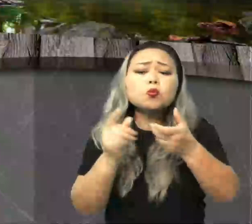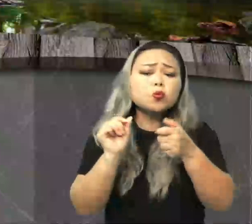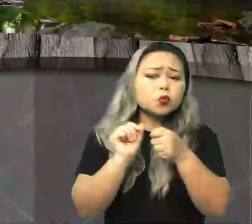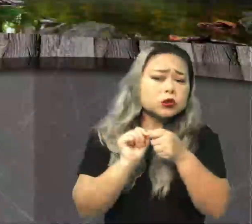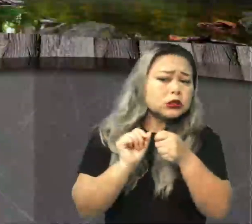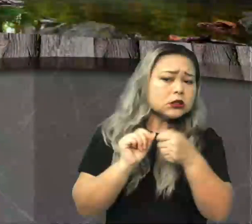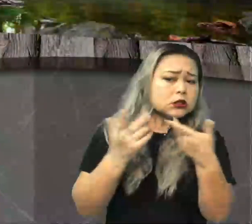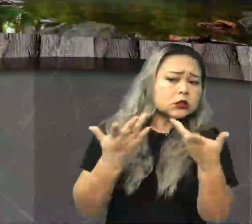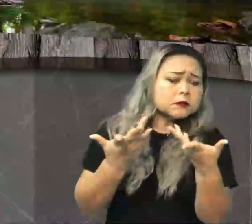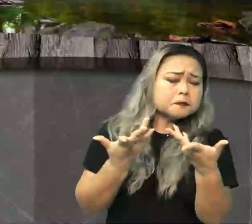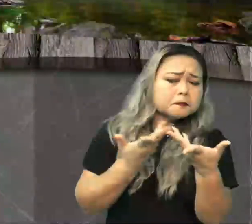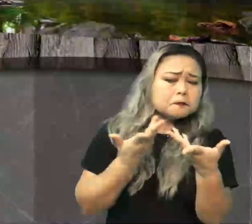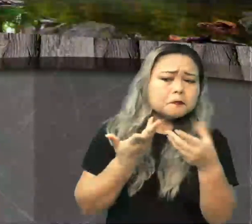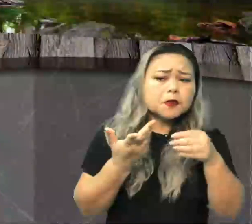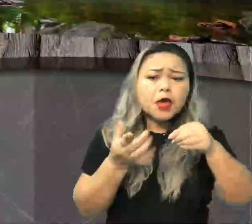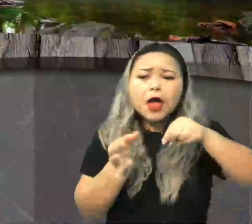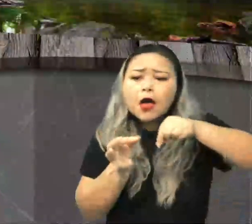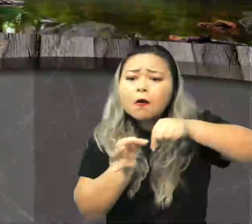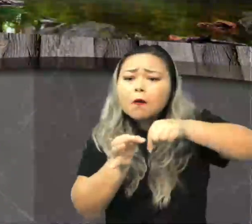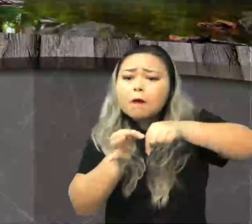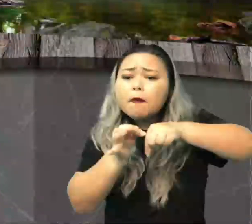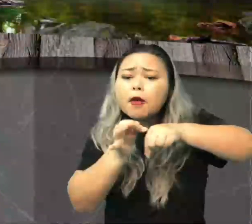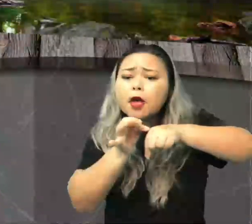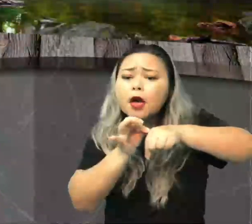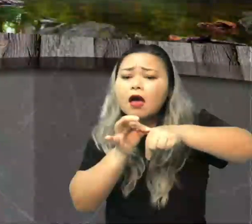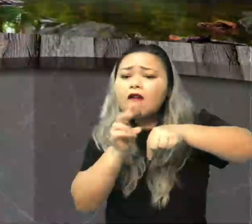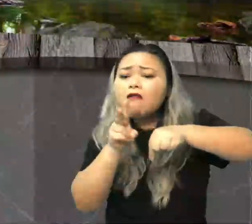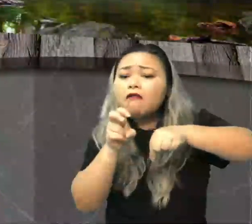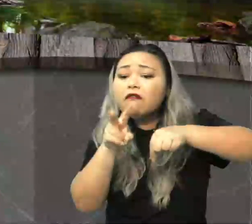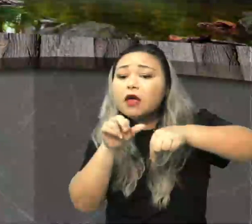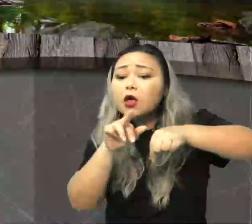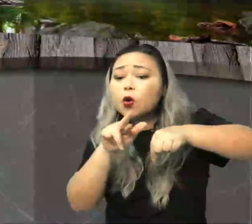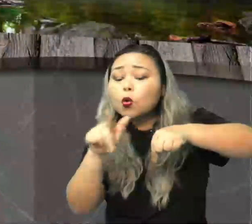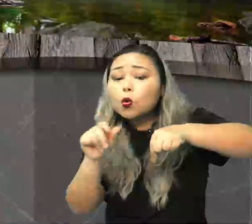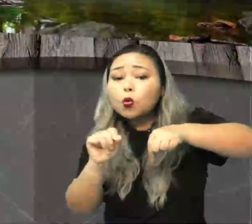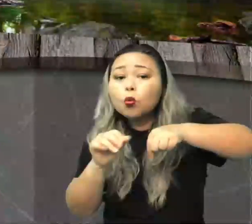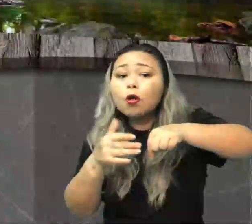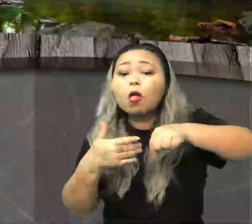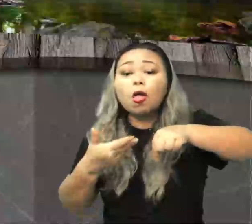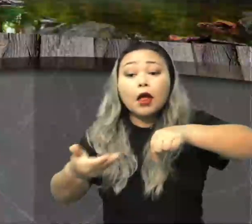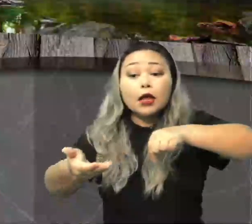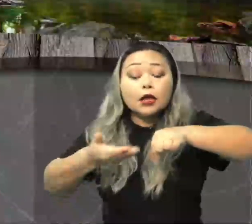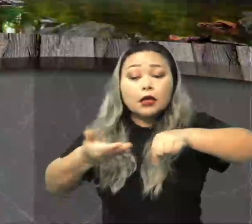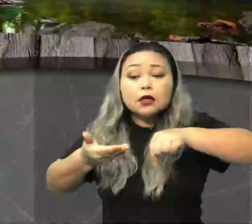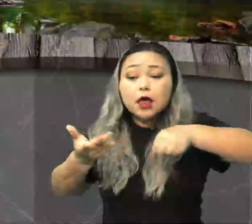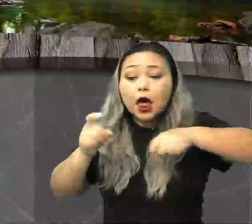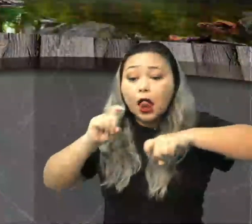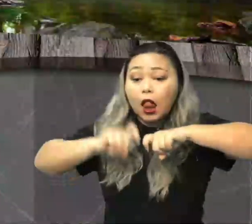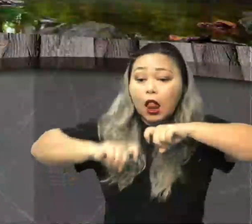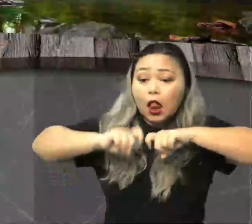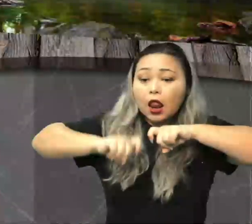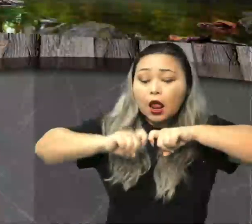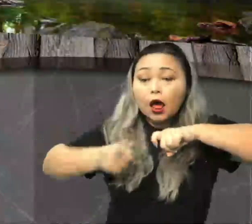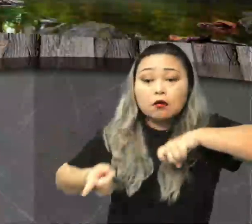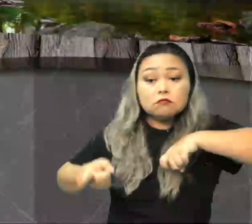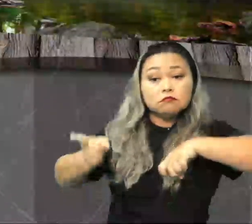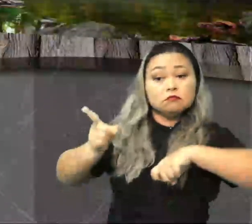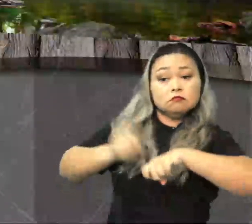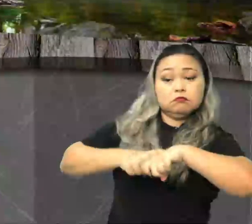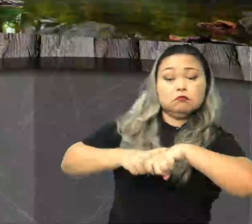fossem verrugas, né, nas genitálias, e na relação sexual pode aí